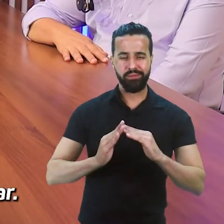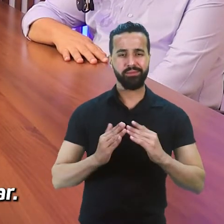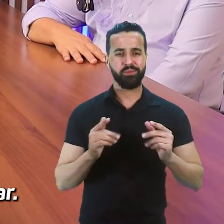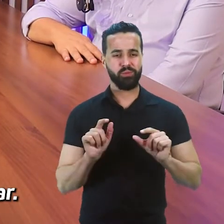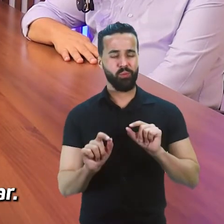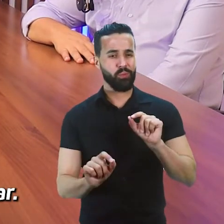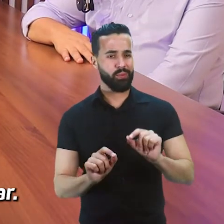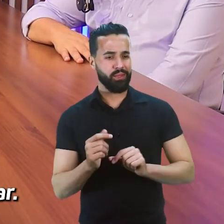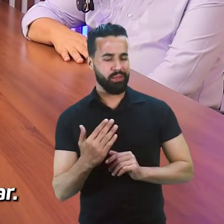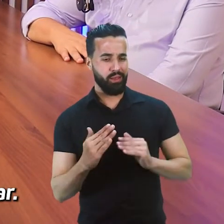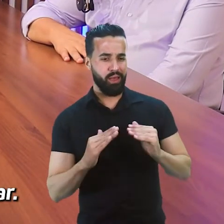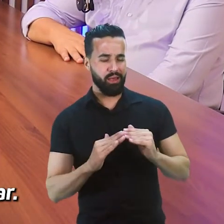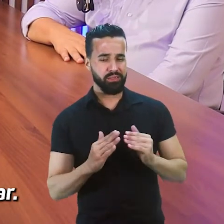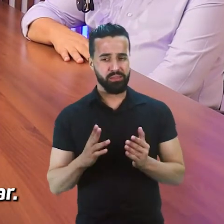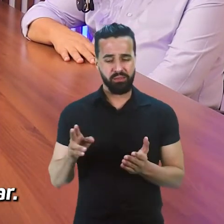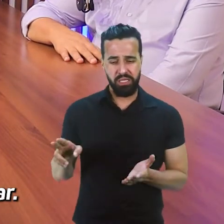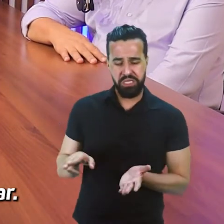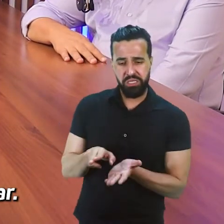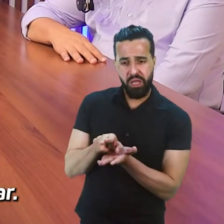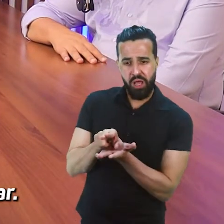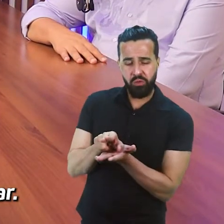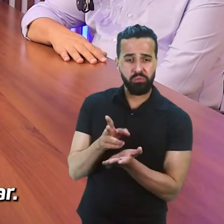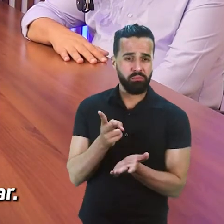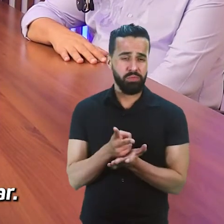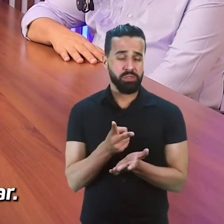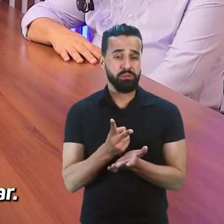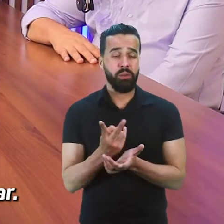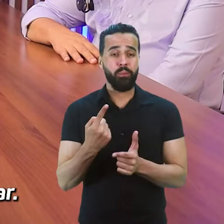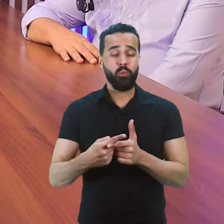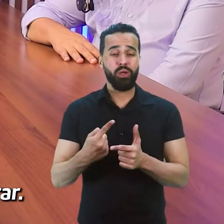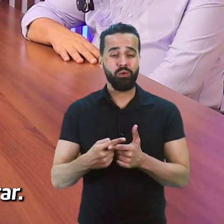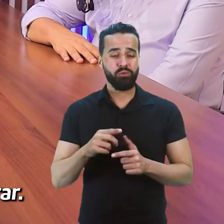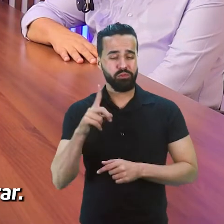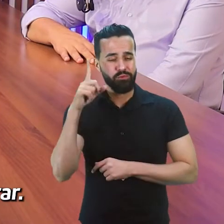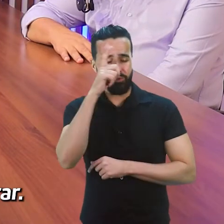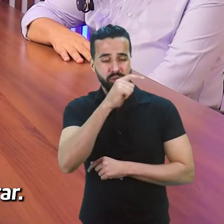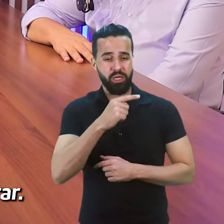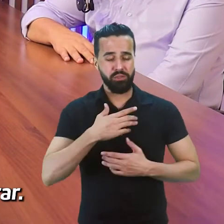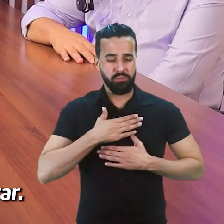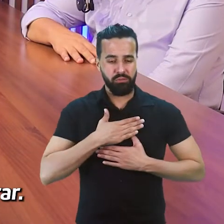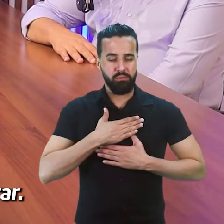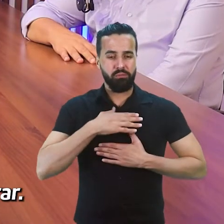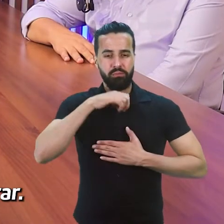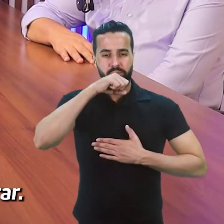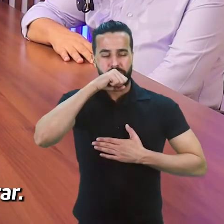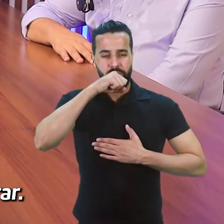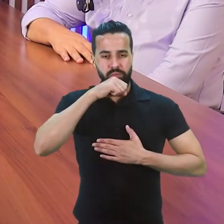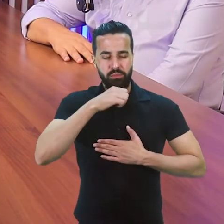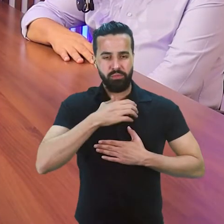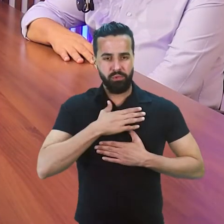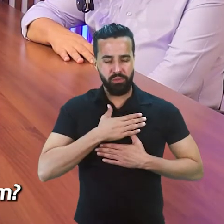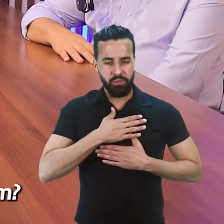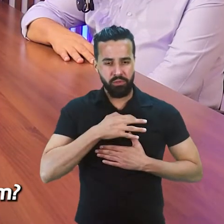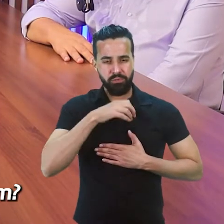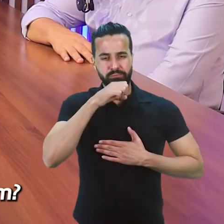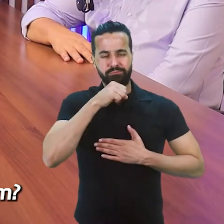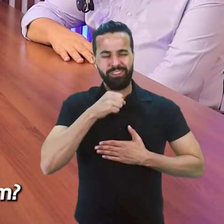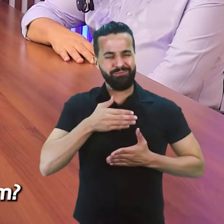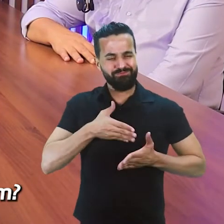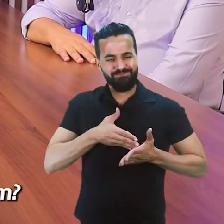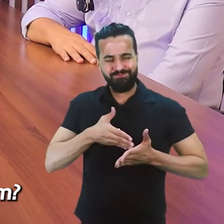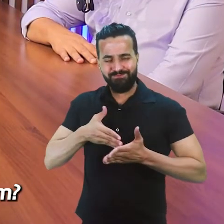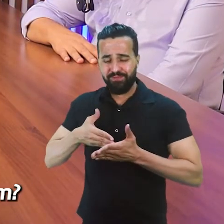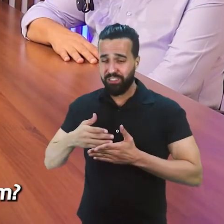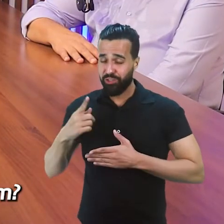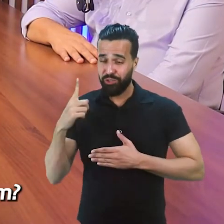ali mais deitado, até porque eu tinha dificuldade para respirar, uma dificuldade enorme para respirar. Fazia até